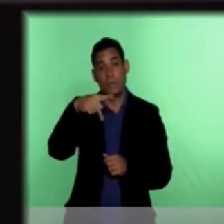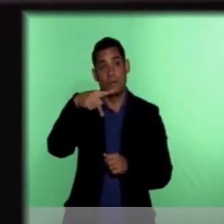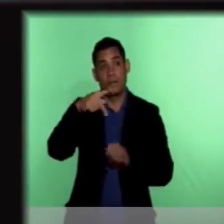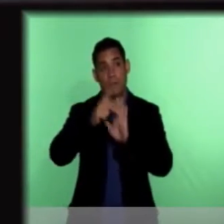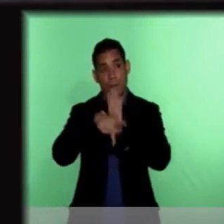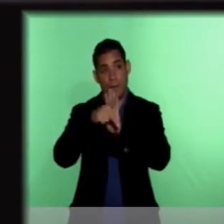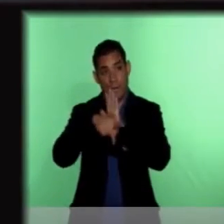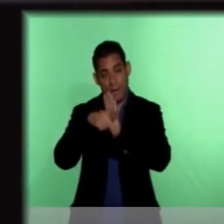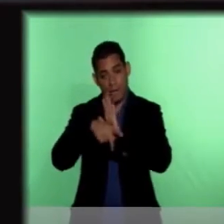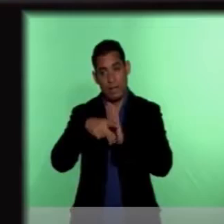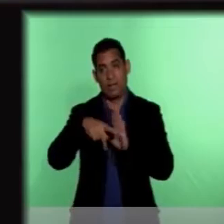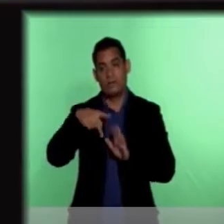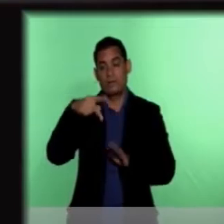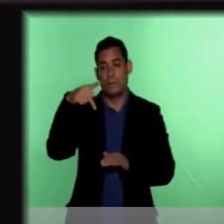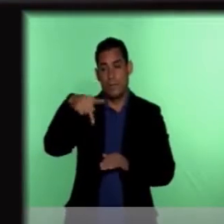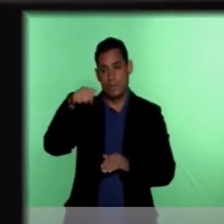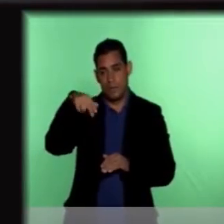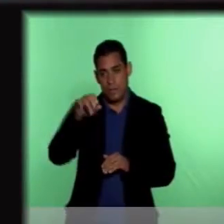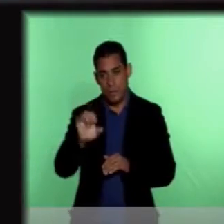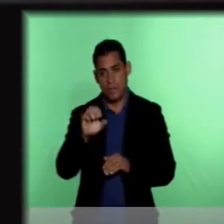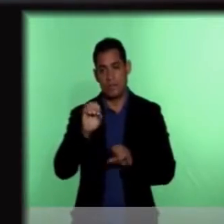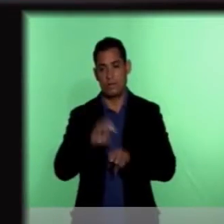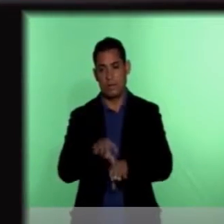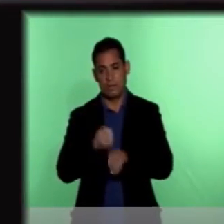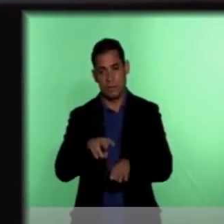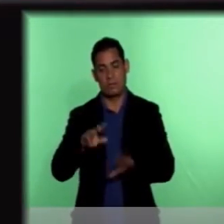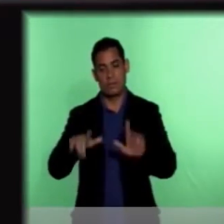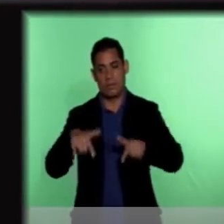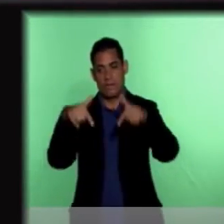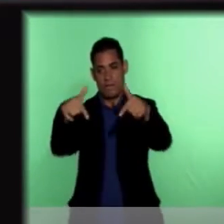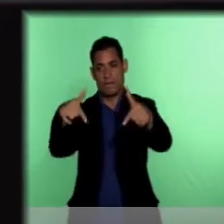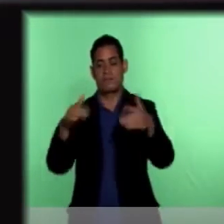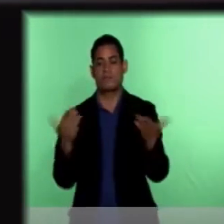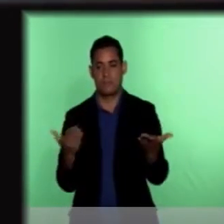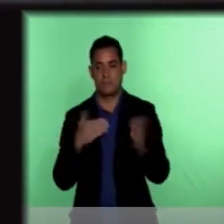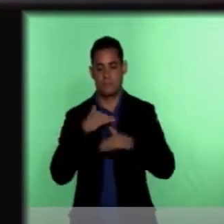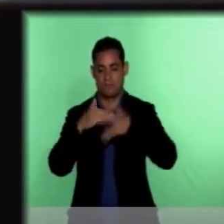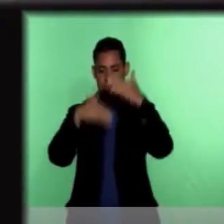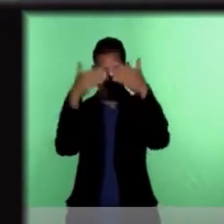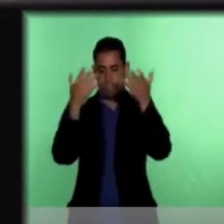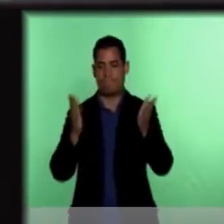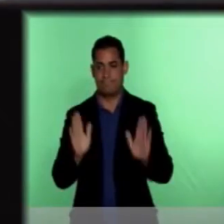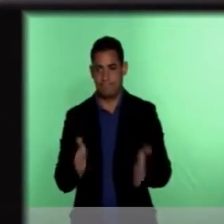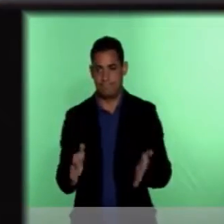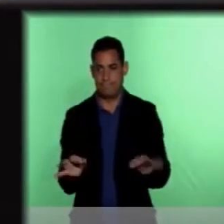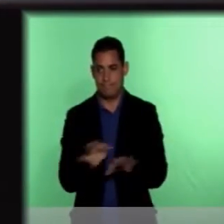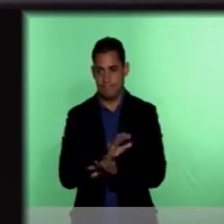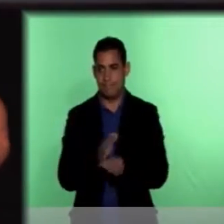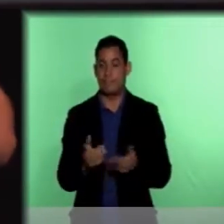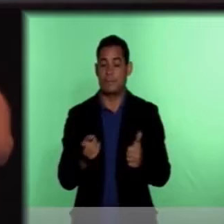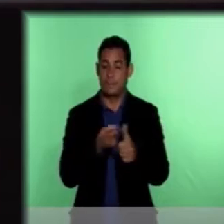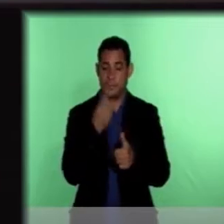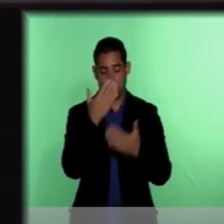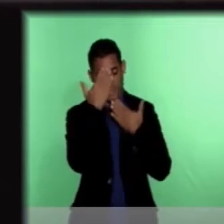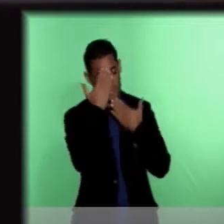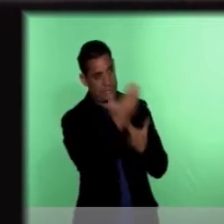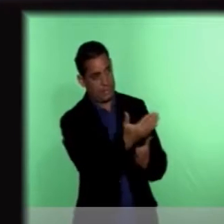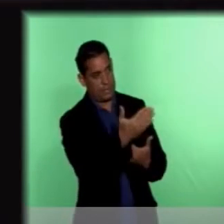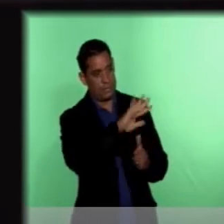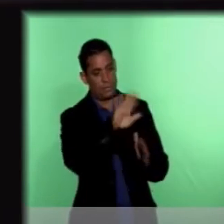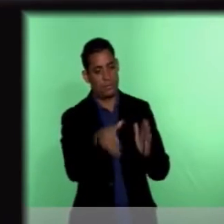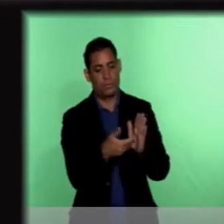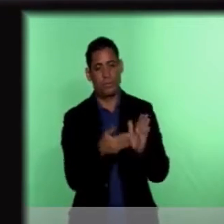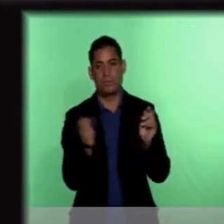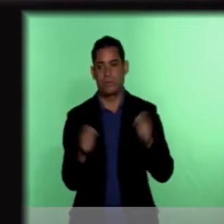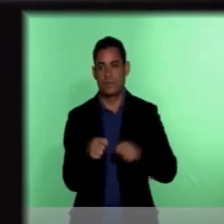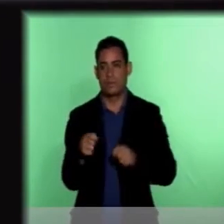mais avançado do que as metas internacionais. Bom, eu queria agradecer a possibilidade de